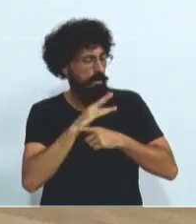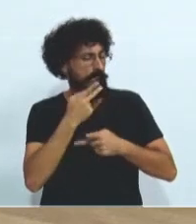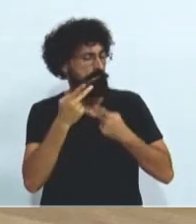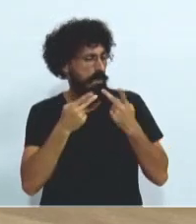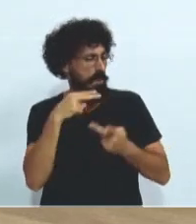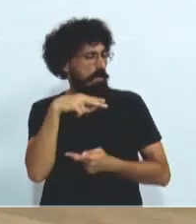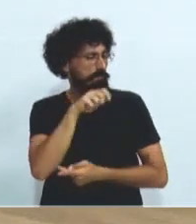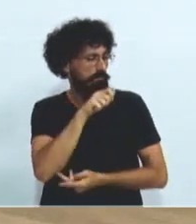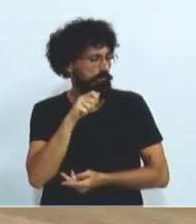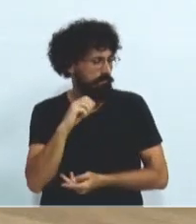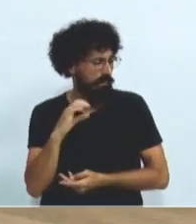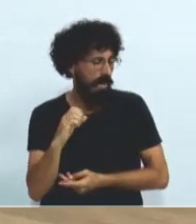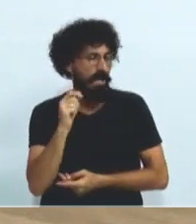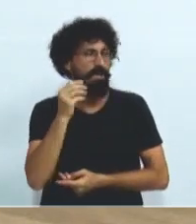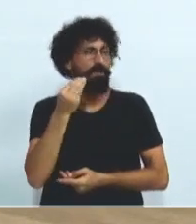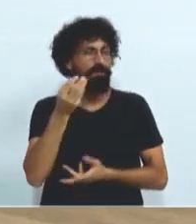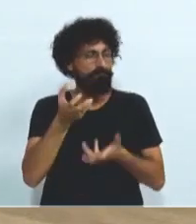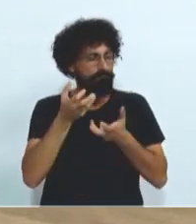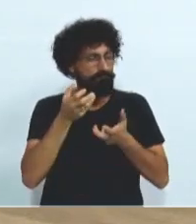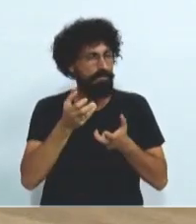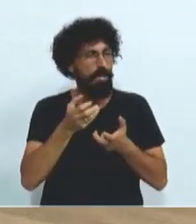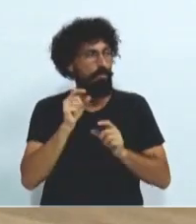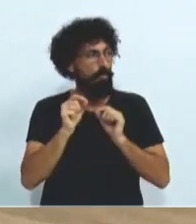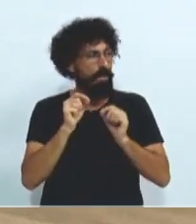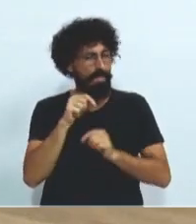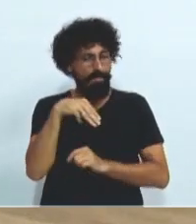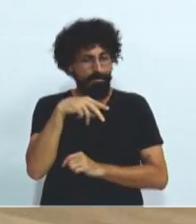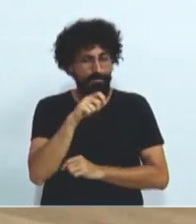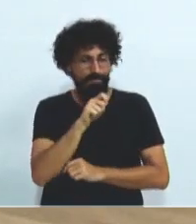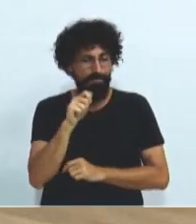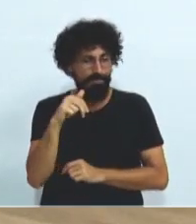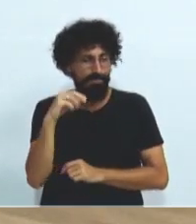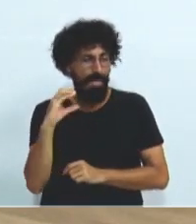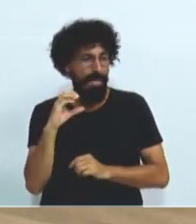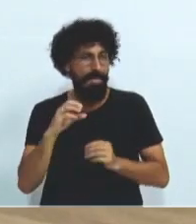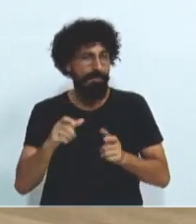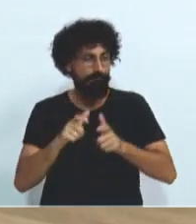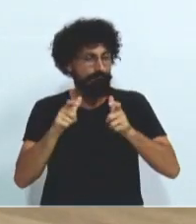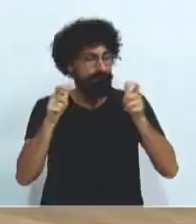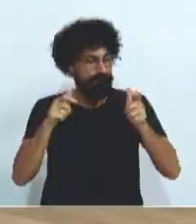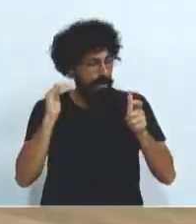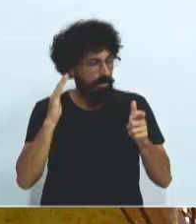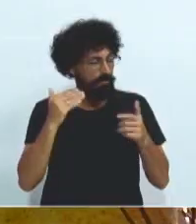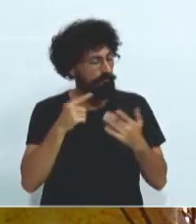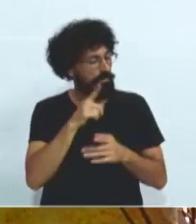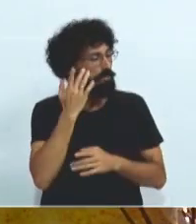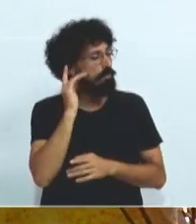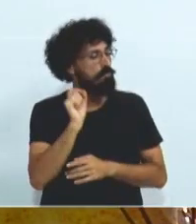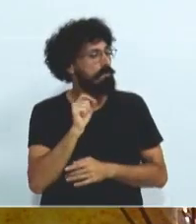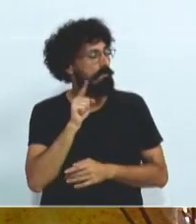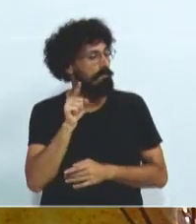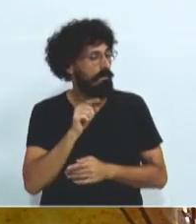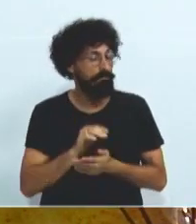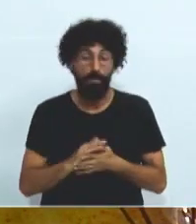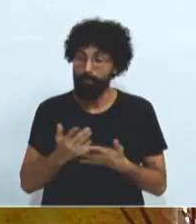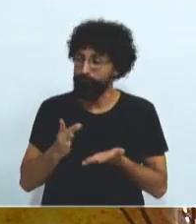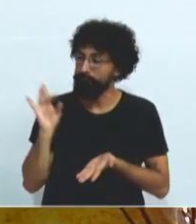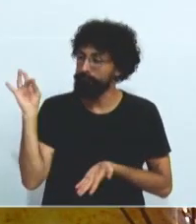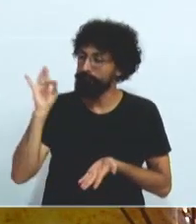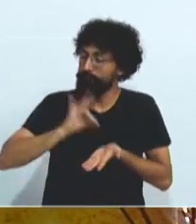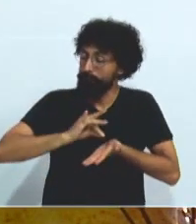para crescimento dessa estrutura. O que você achou do NAC? O NAC, ele é realmente